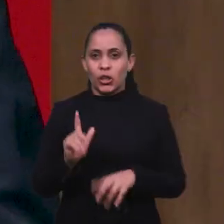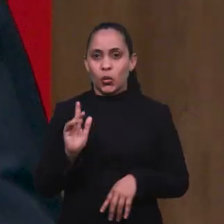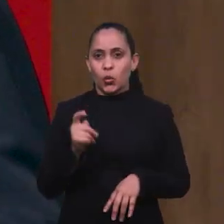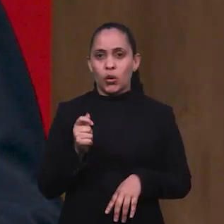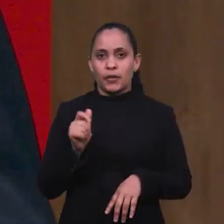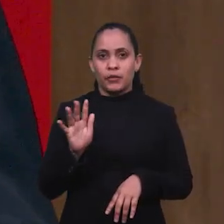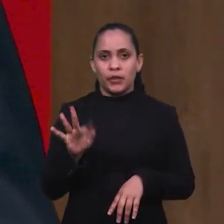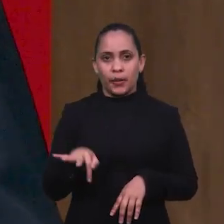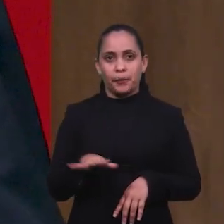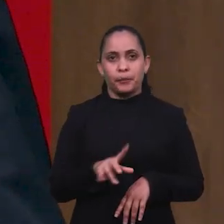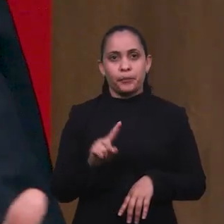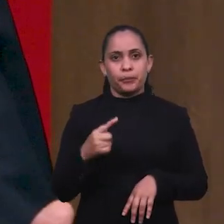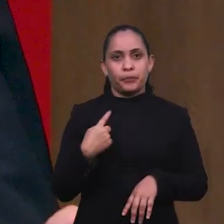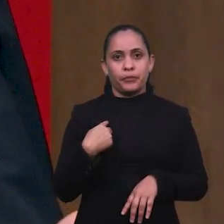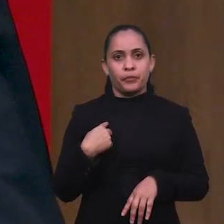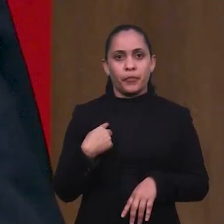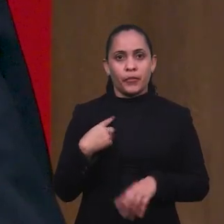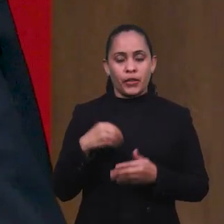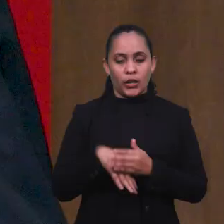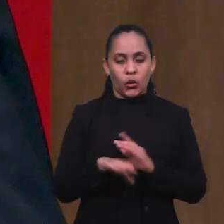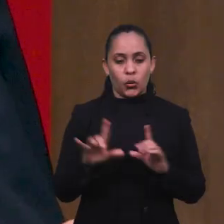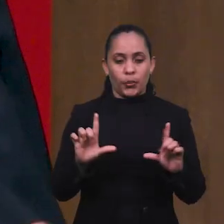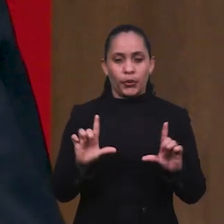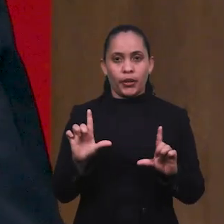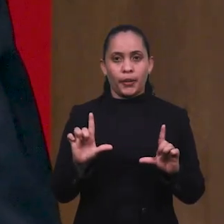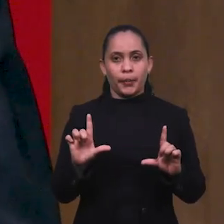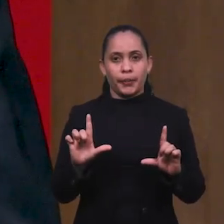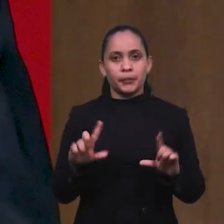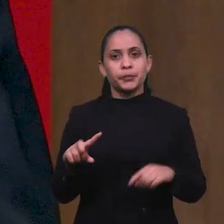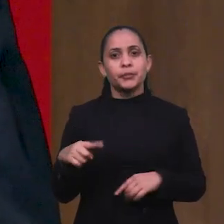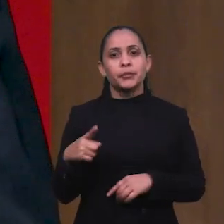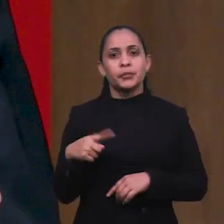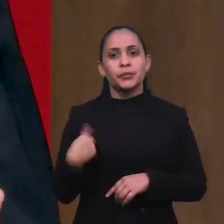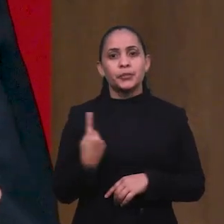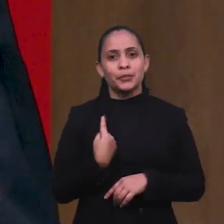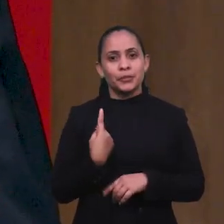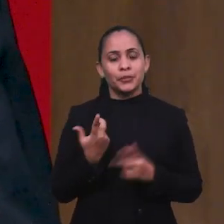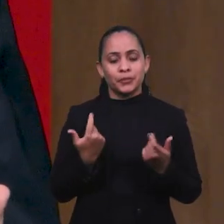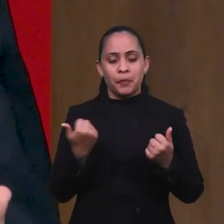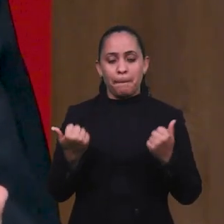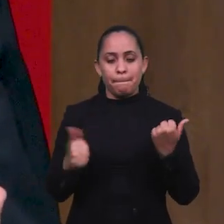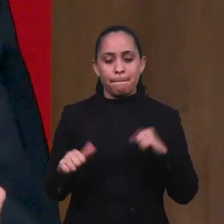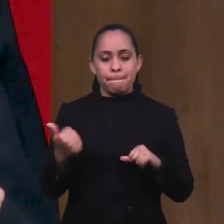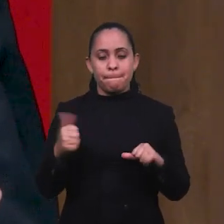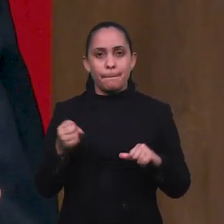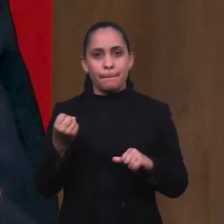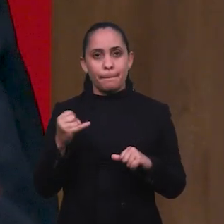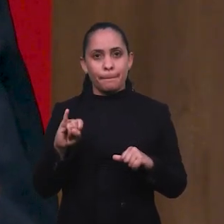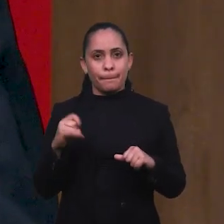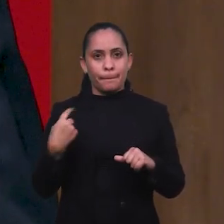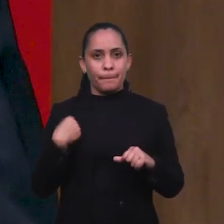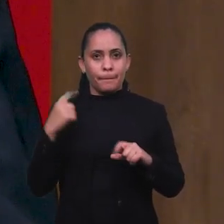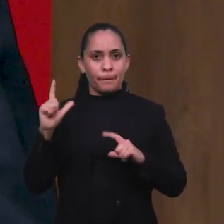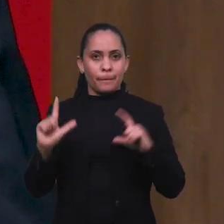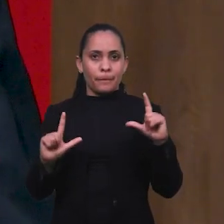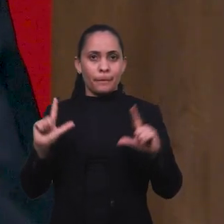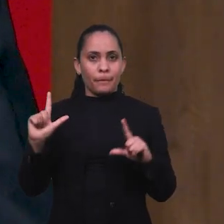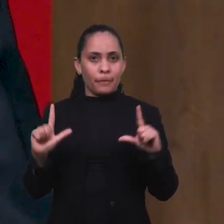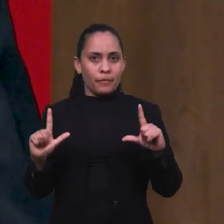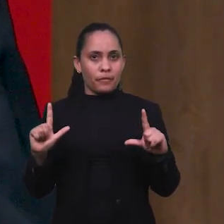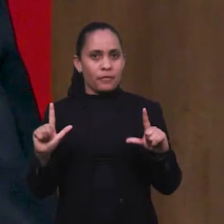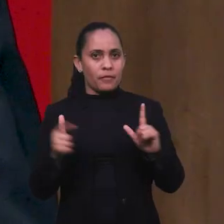Expirando. Apesar de nós estarmos dentro do programa, nós vamos avaliar se nós teremos mais